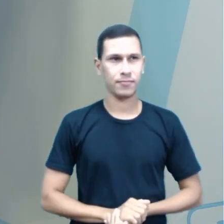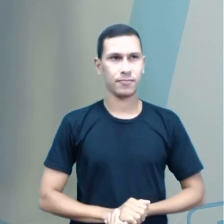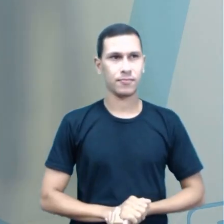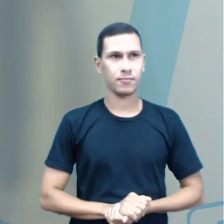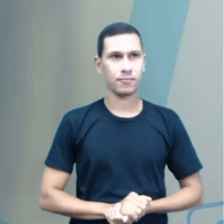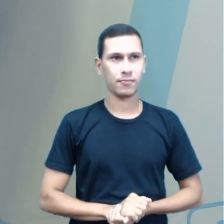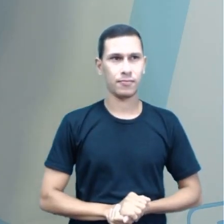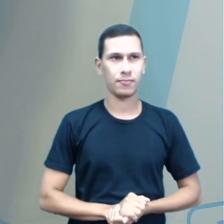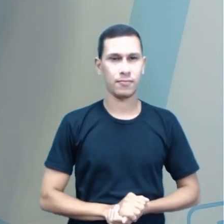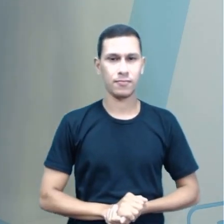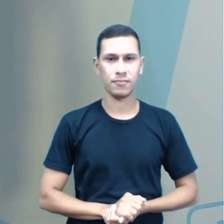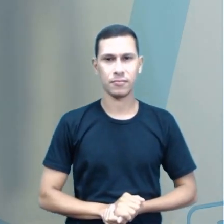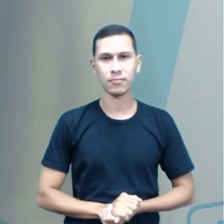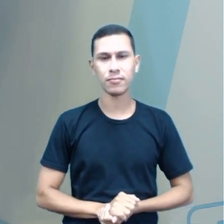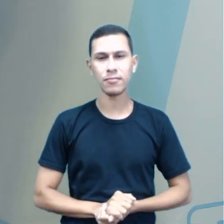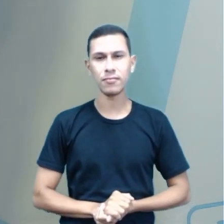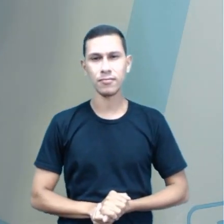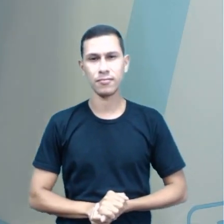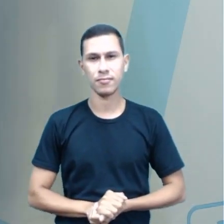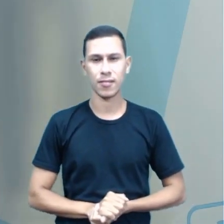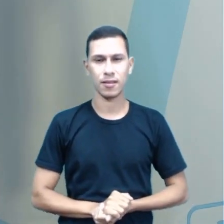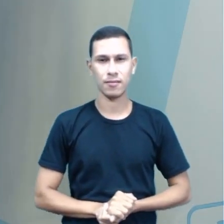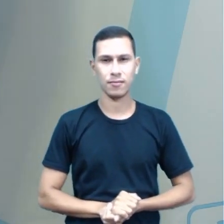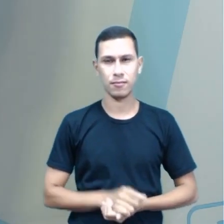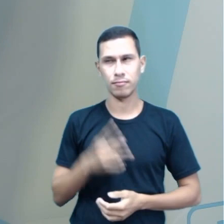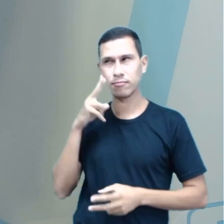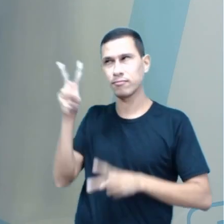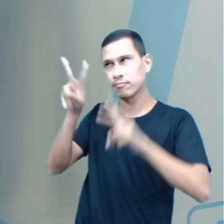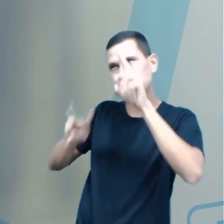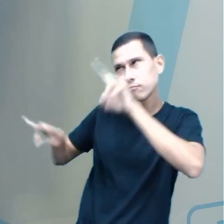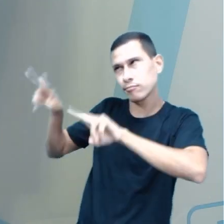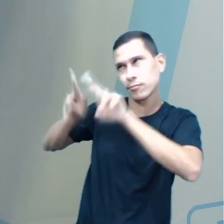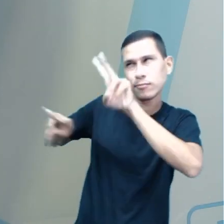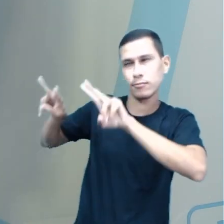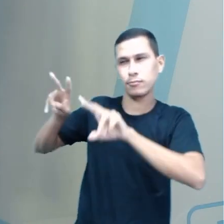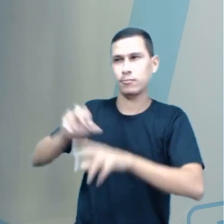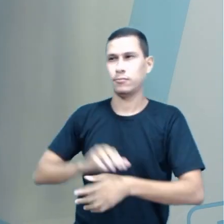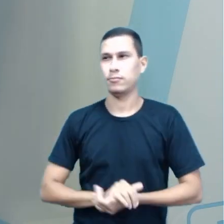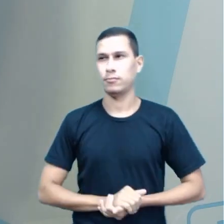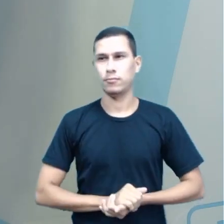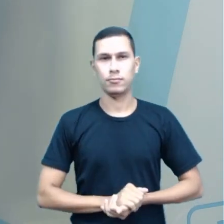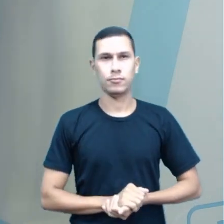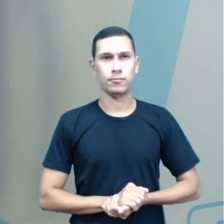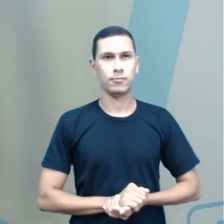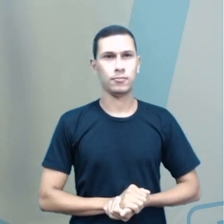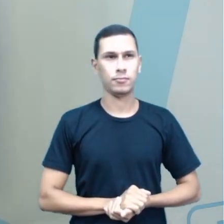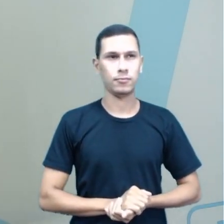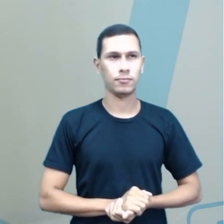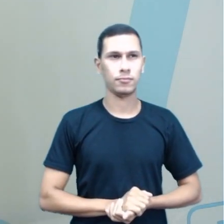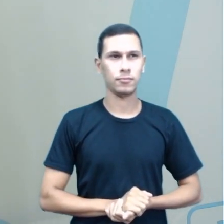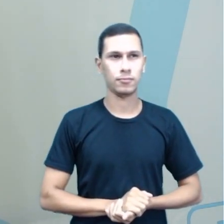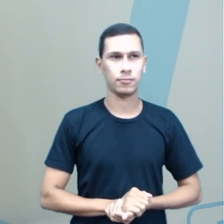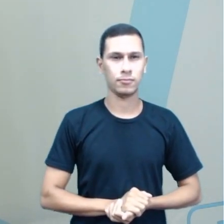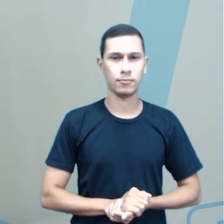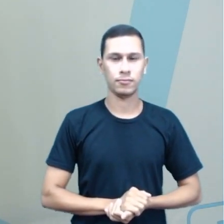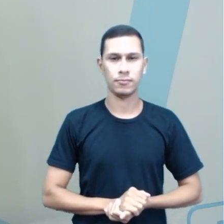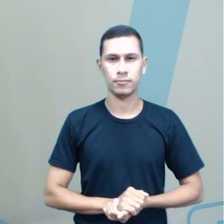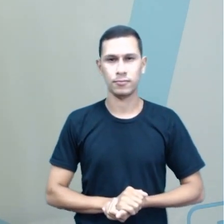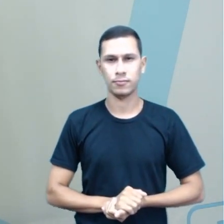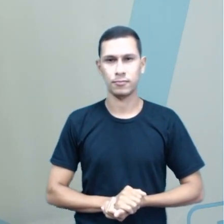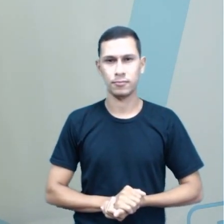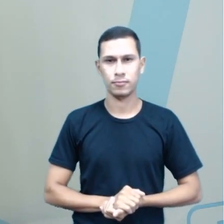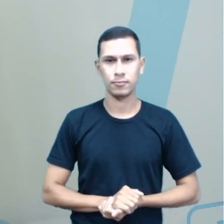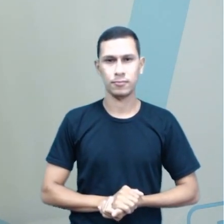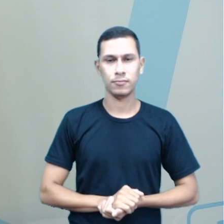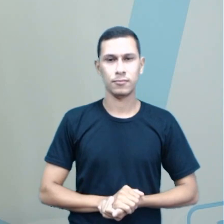This house is more comfortable than that apartment. Nesse caso aqui, comfortable definitivamente